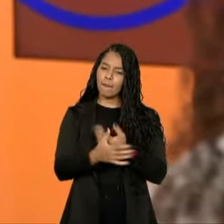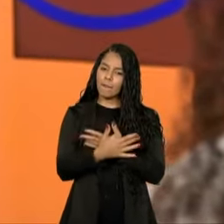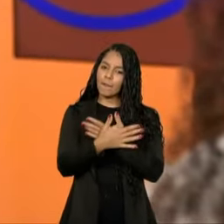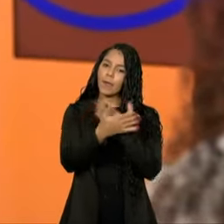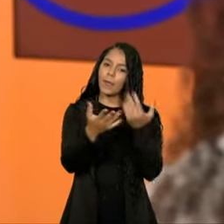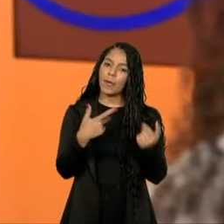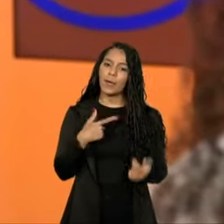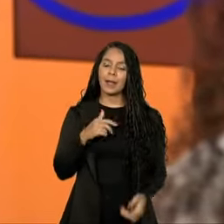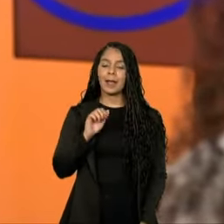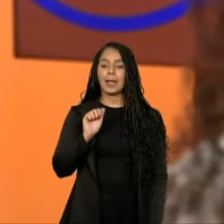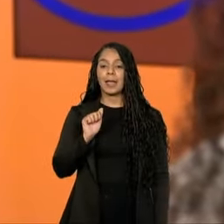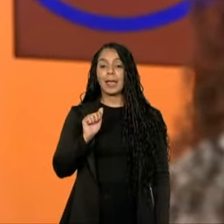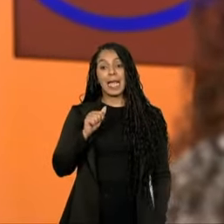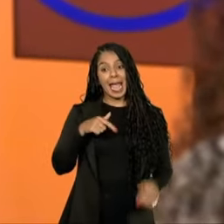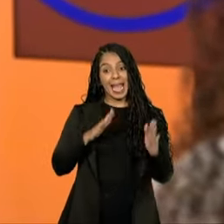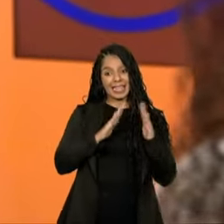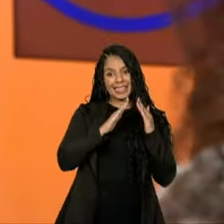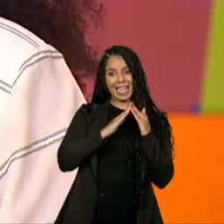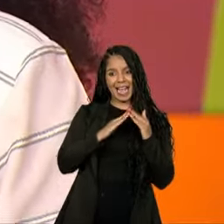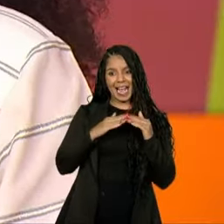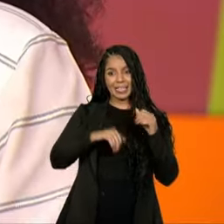apartamento, da janela da minha casa, dava para ver.